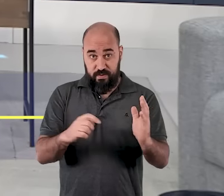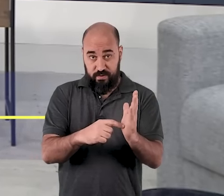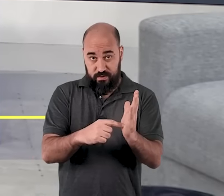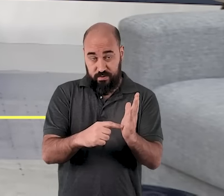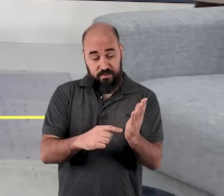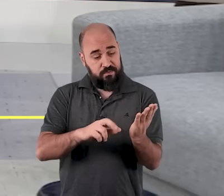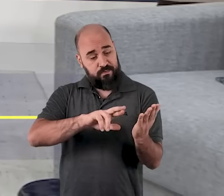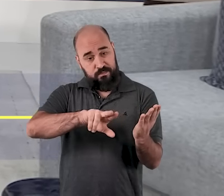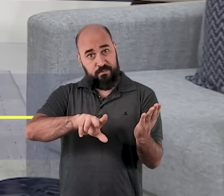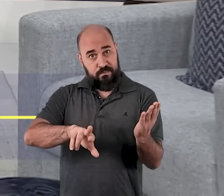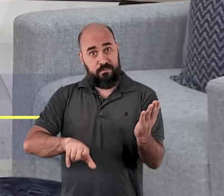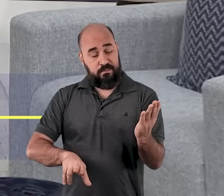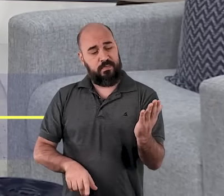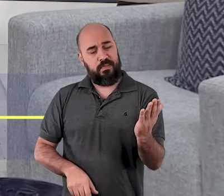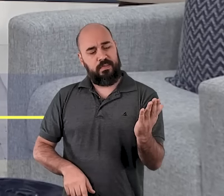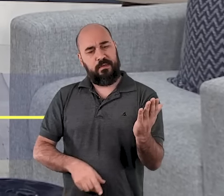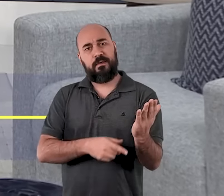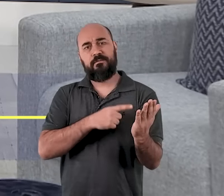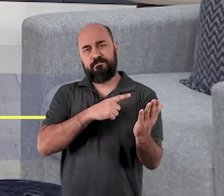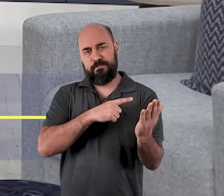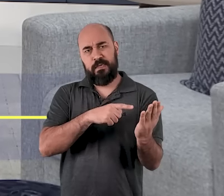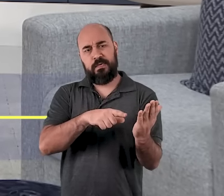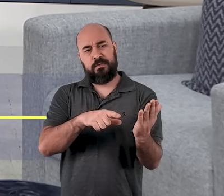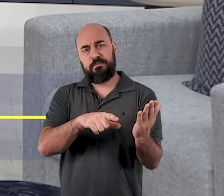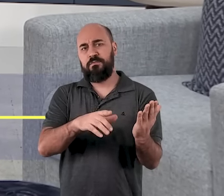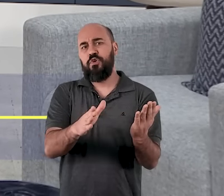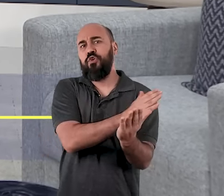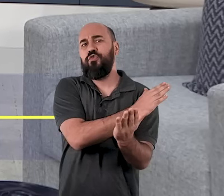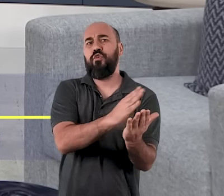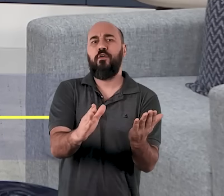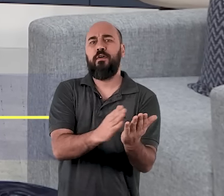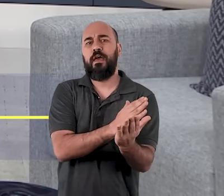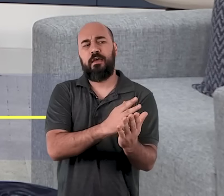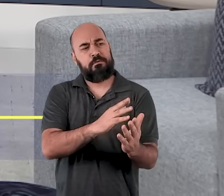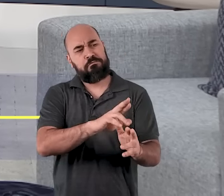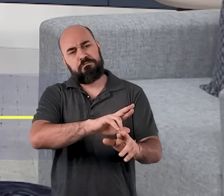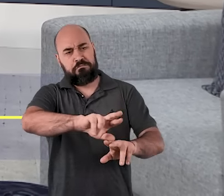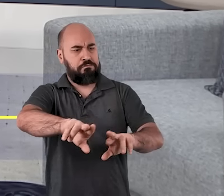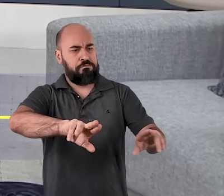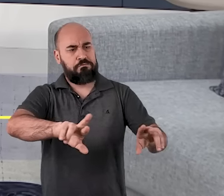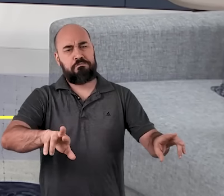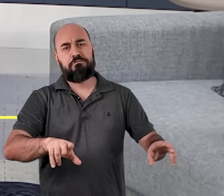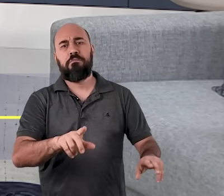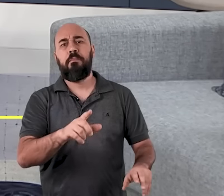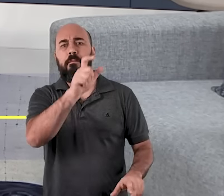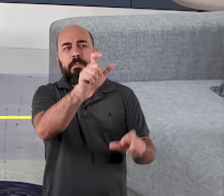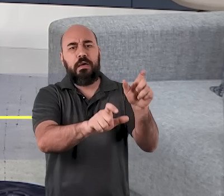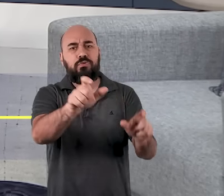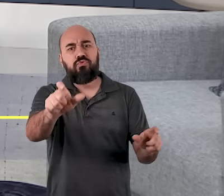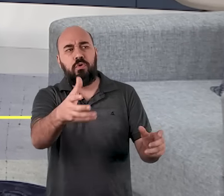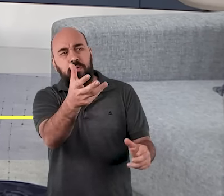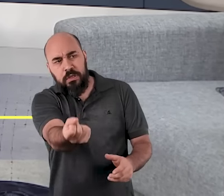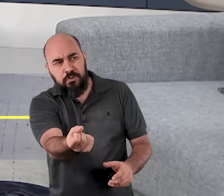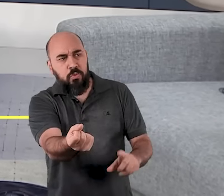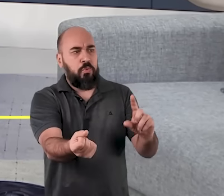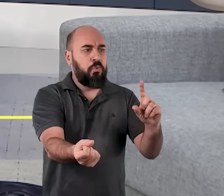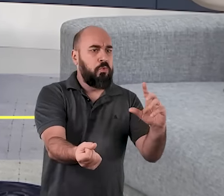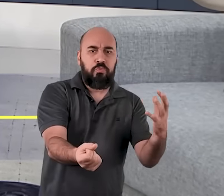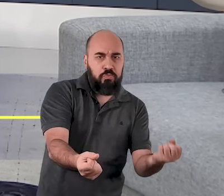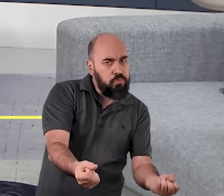nós notamos diferentes reações de diferentes pessoas à mensagem pregada por Cristo e à própria vida de